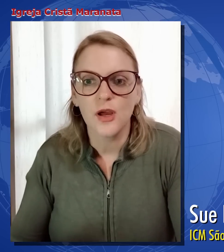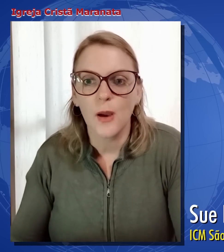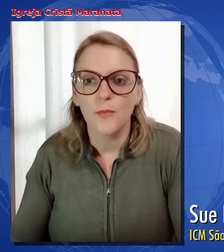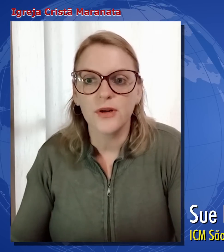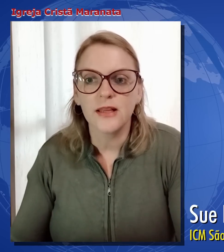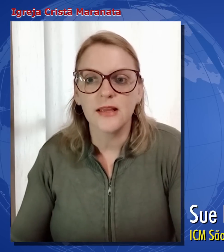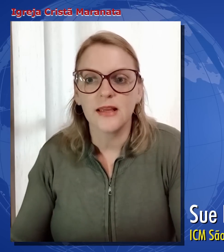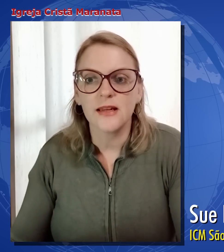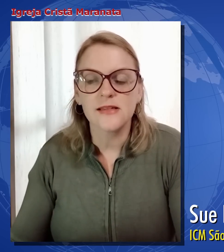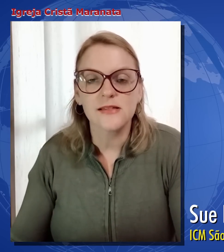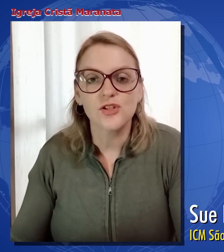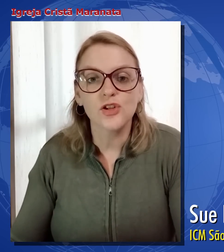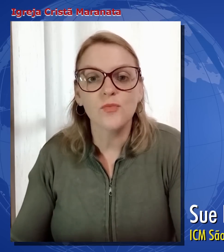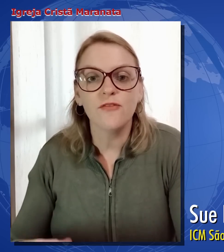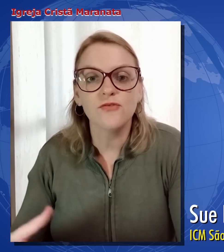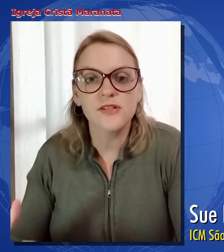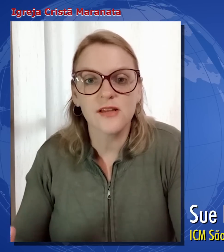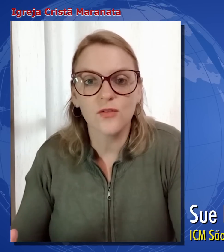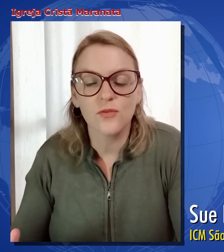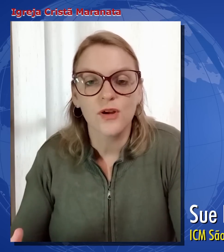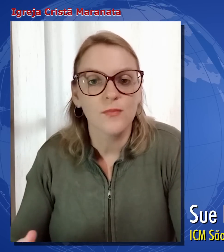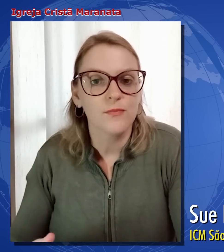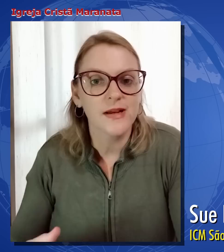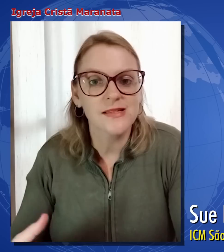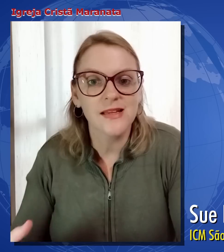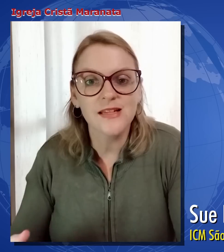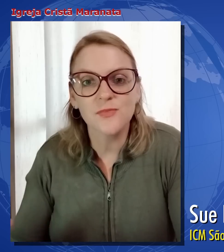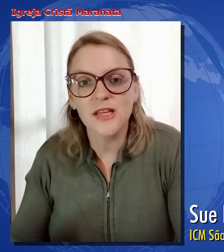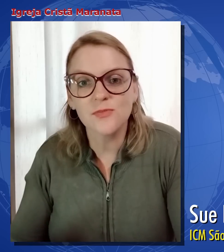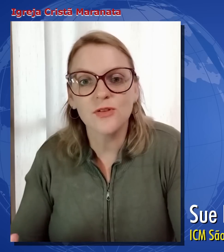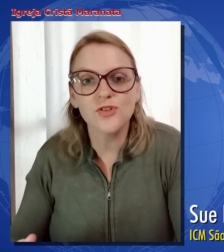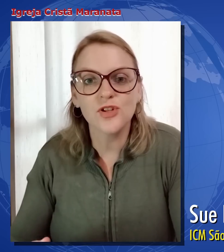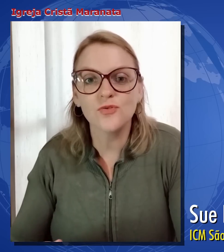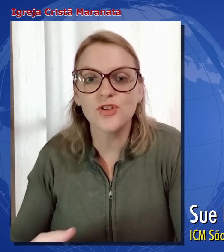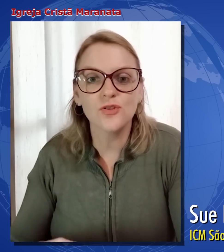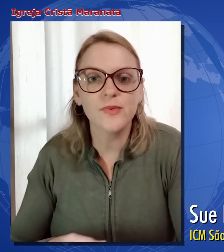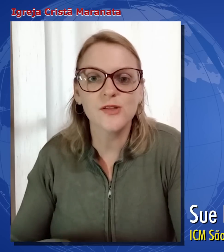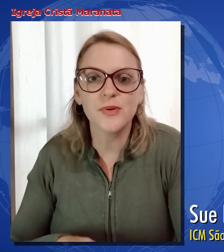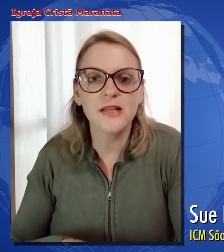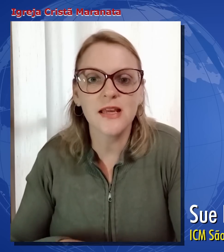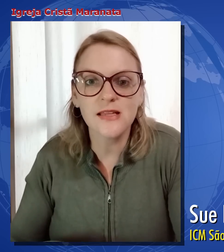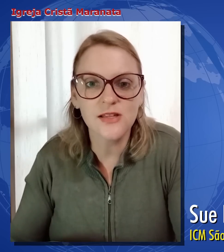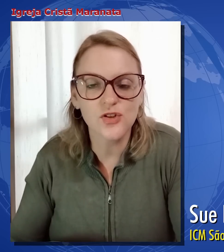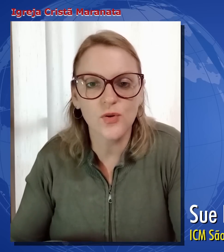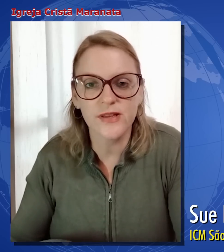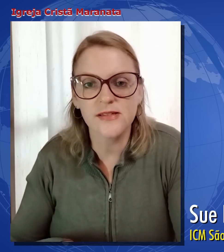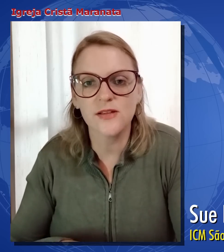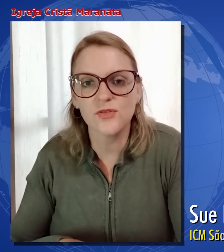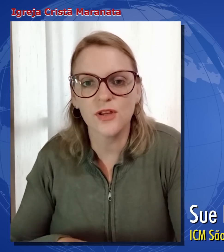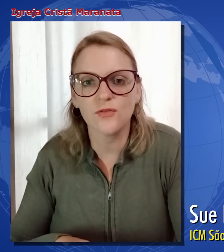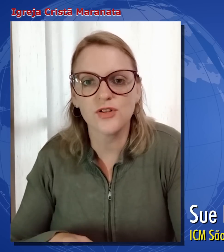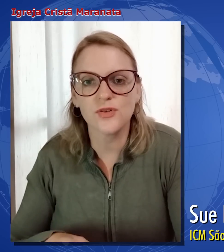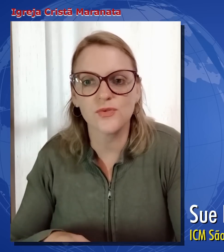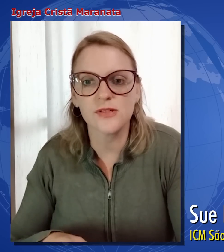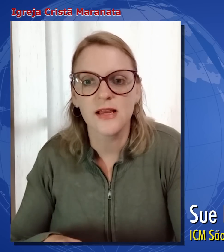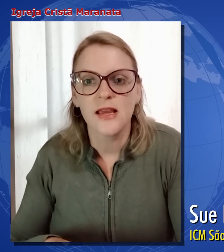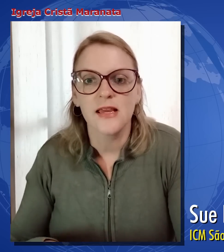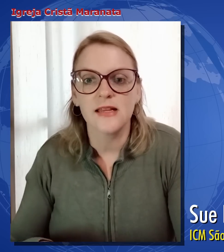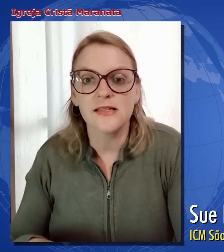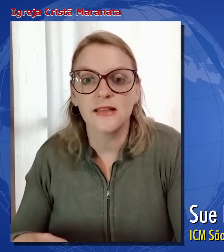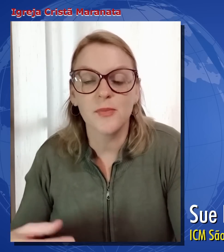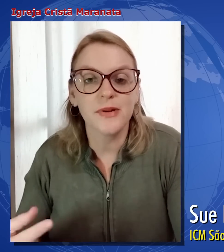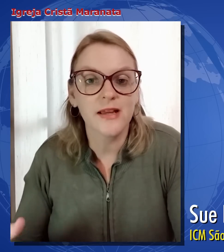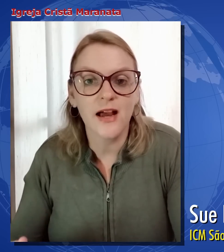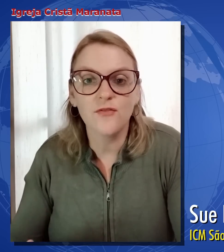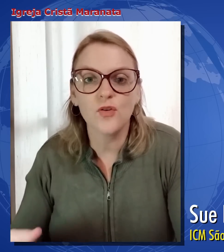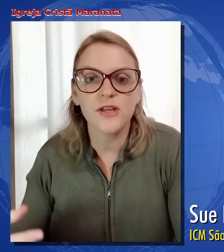cidade. Porém, eles tinham uma função, mas eles mesmos não tinham tido uma experiência de conhecer o Senhor Jesus.